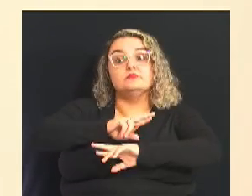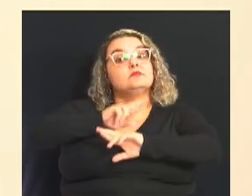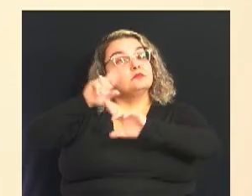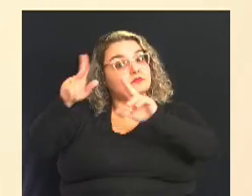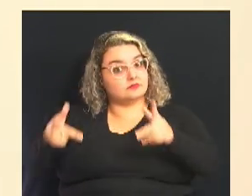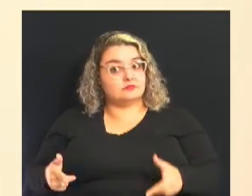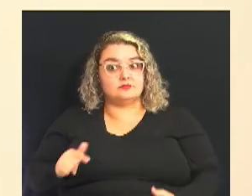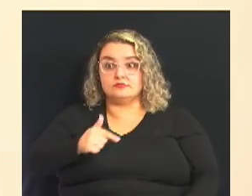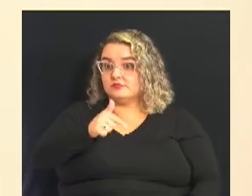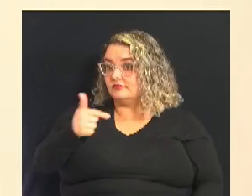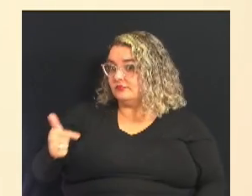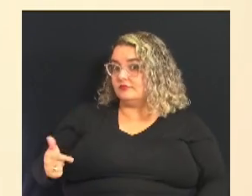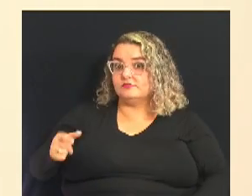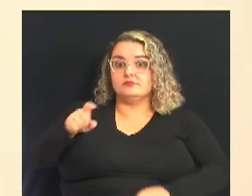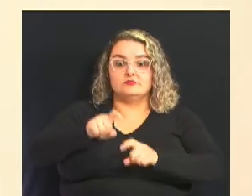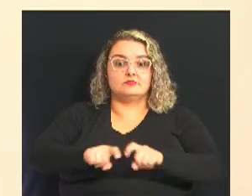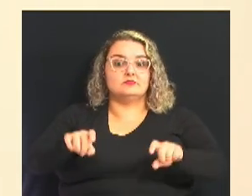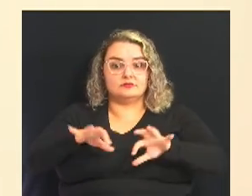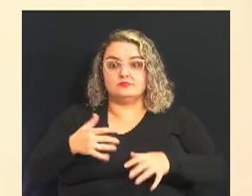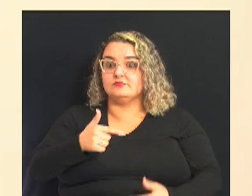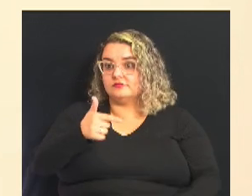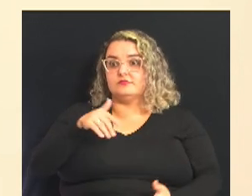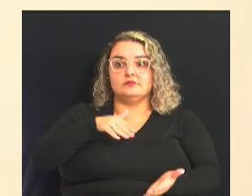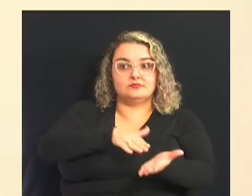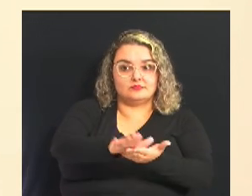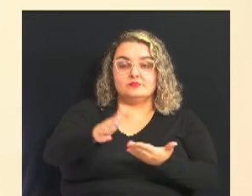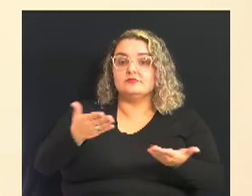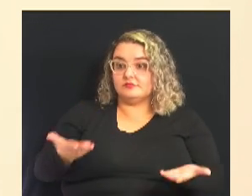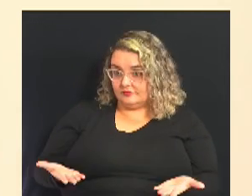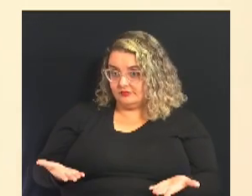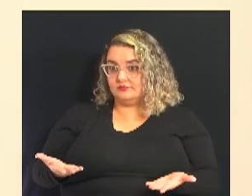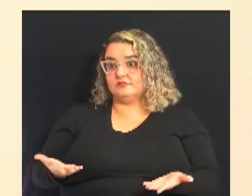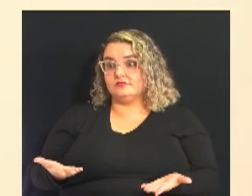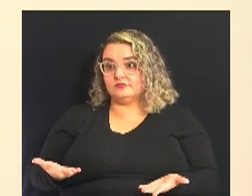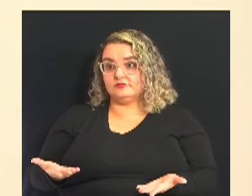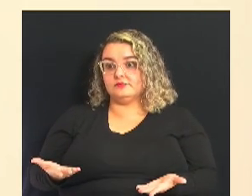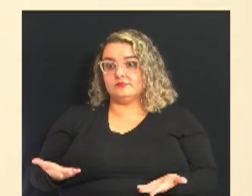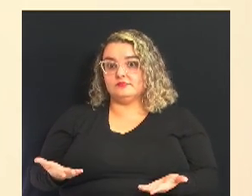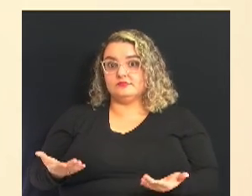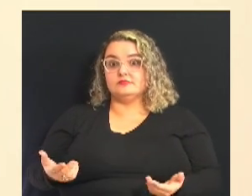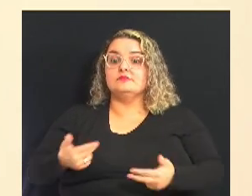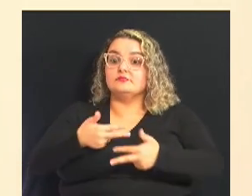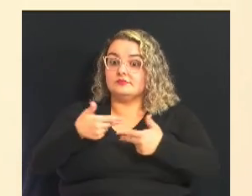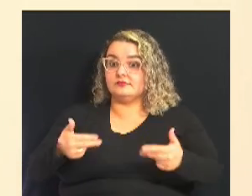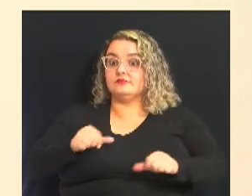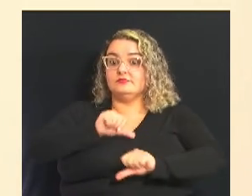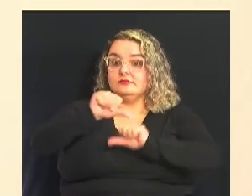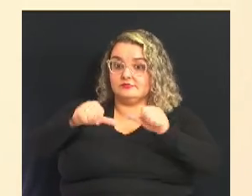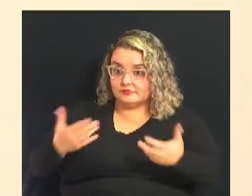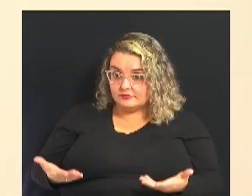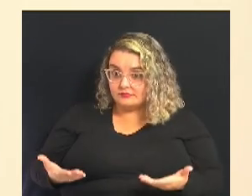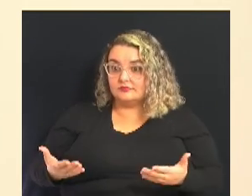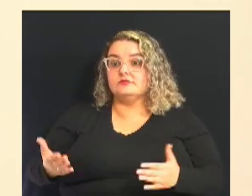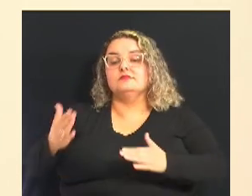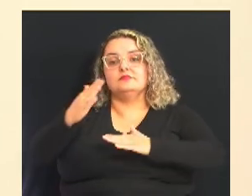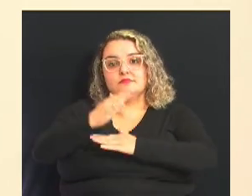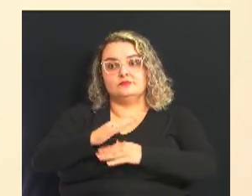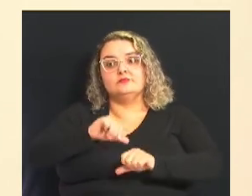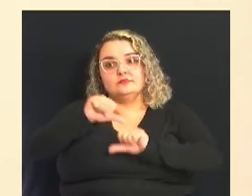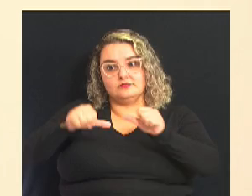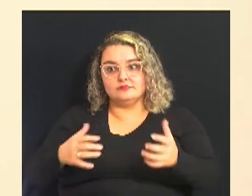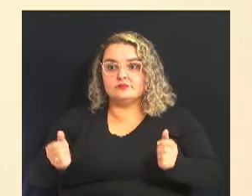tinha computador, um dia não tinha impressora. Quer dizer, a coisa muda e a Câmara muda junto com essa